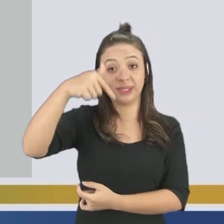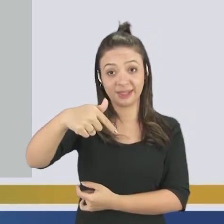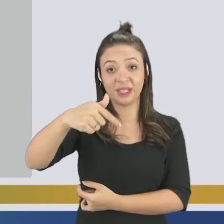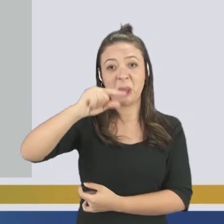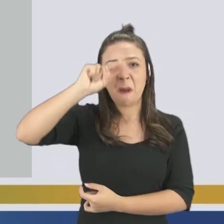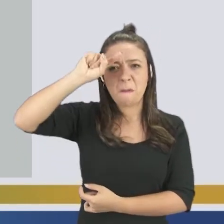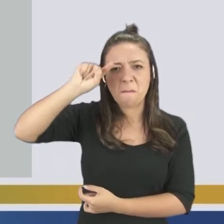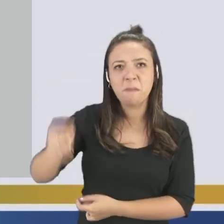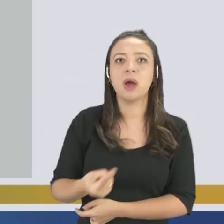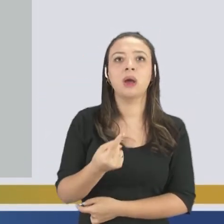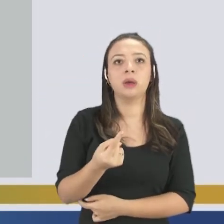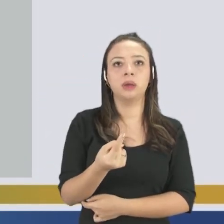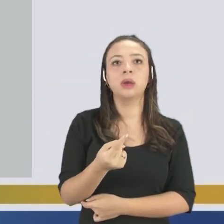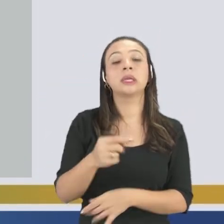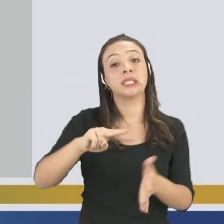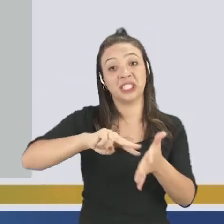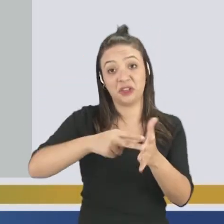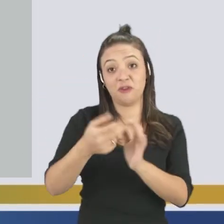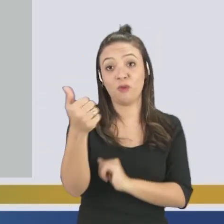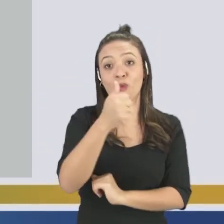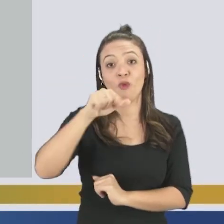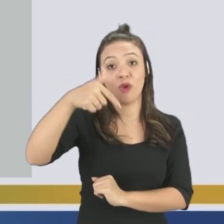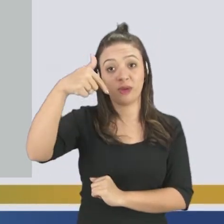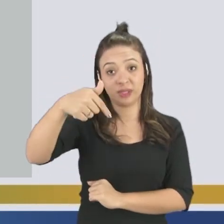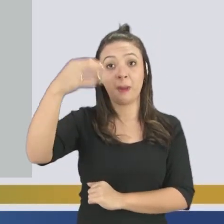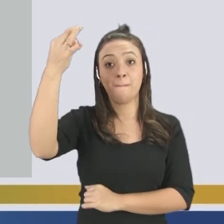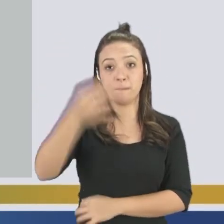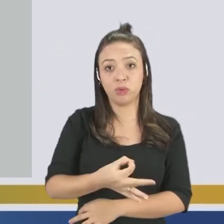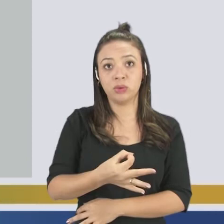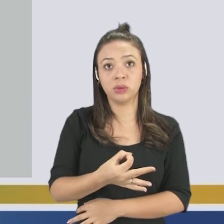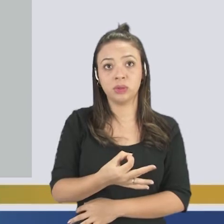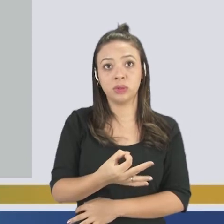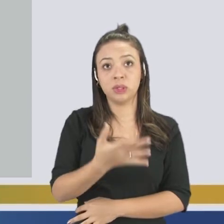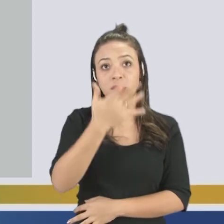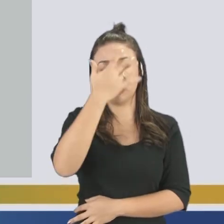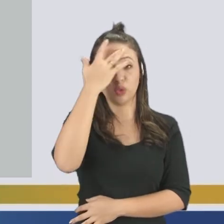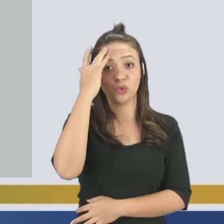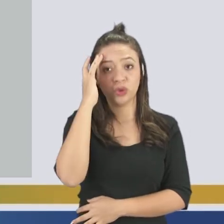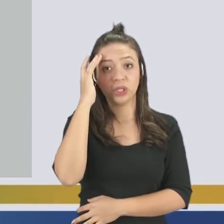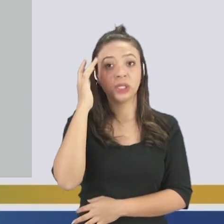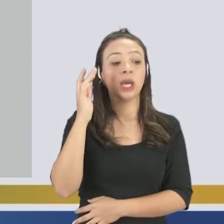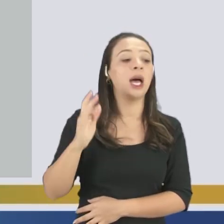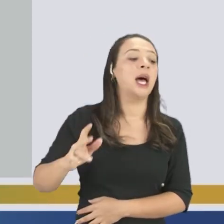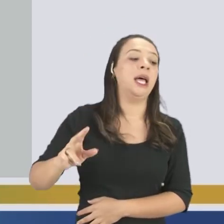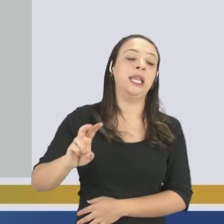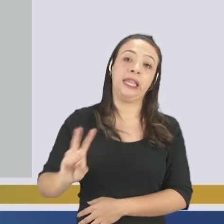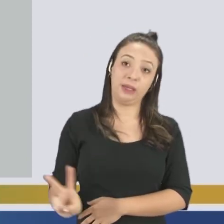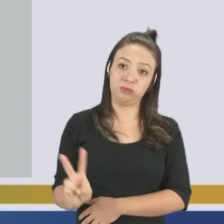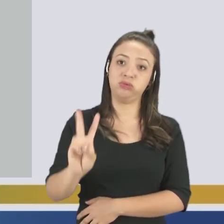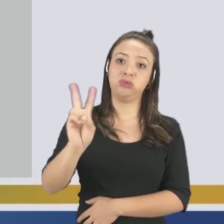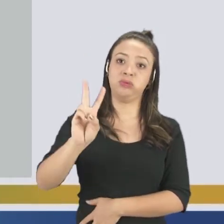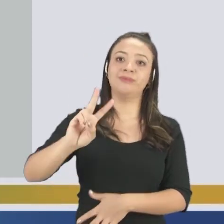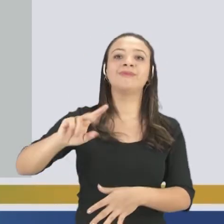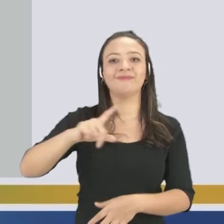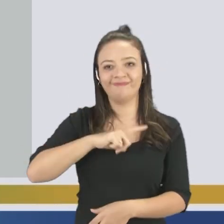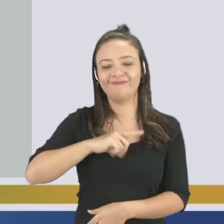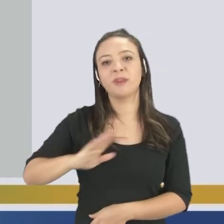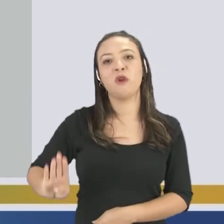ou equivalente a 11,7% dos venezuelanos passam fome. No